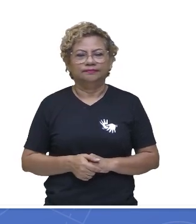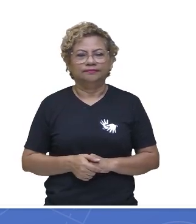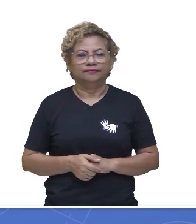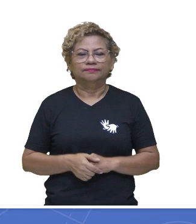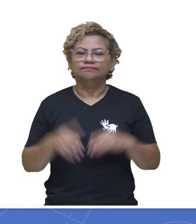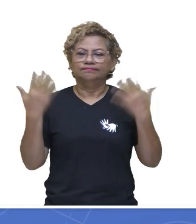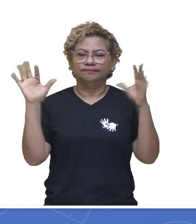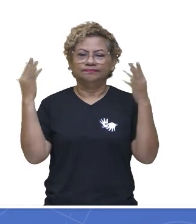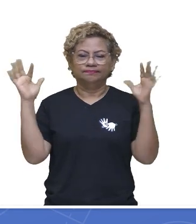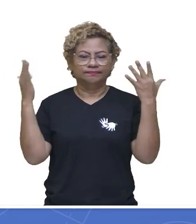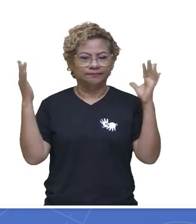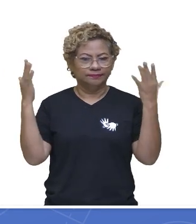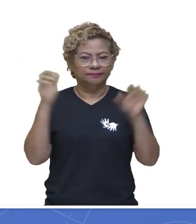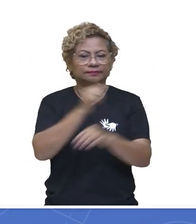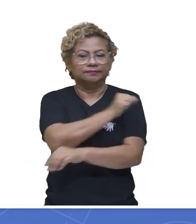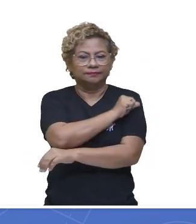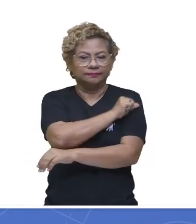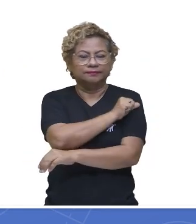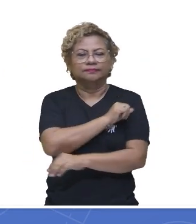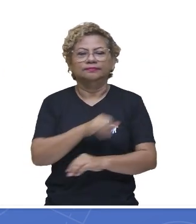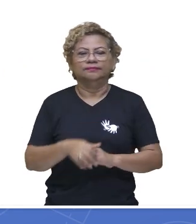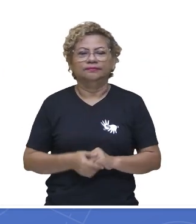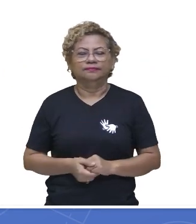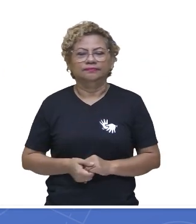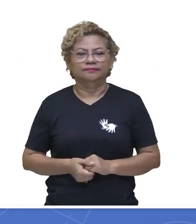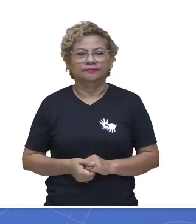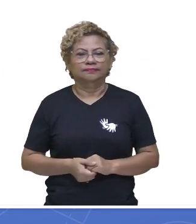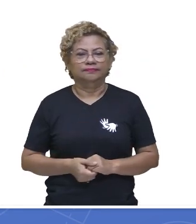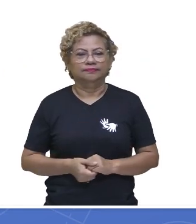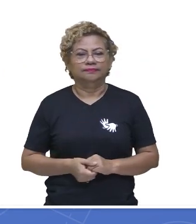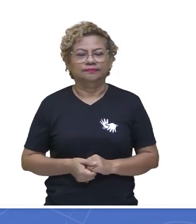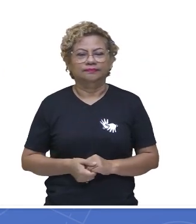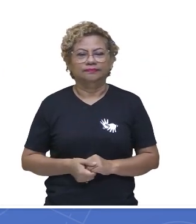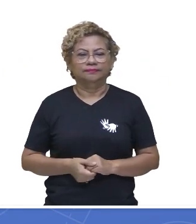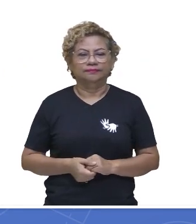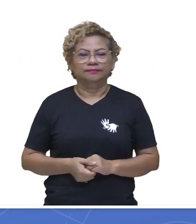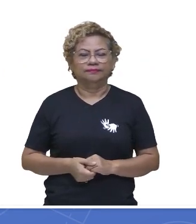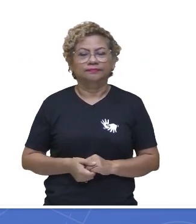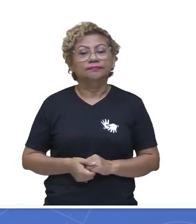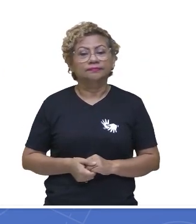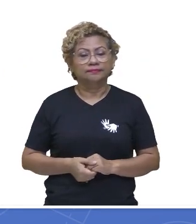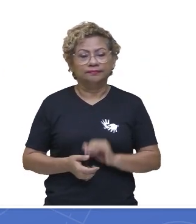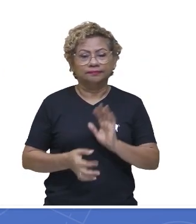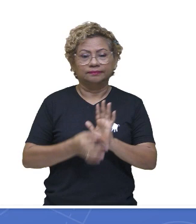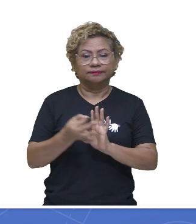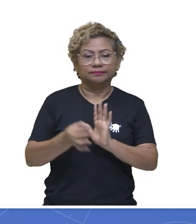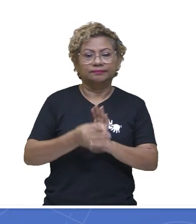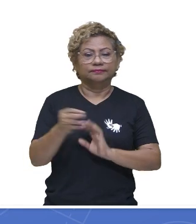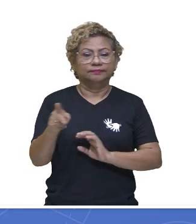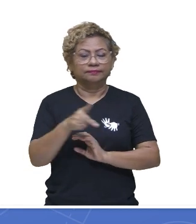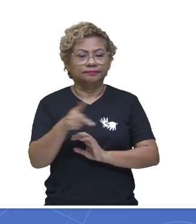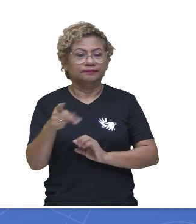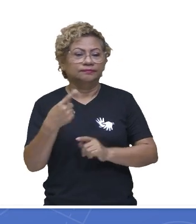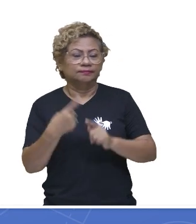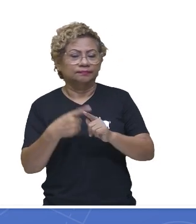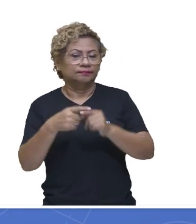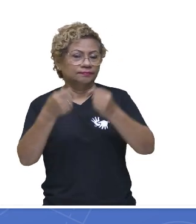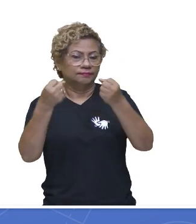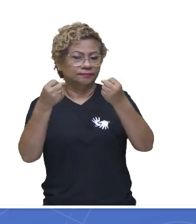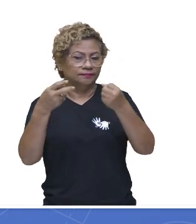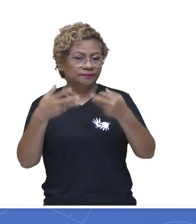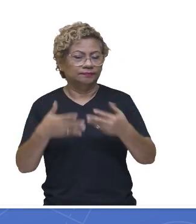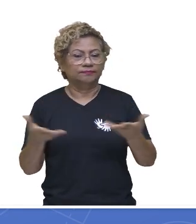elementos. Parabéns a todos, tá? Vamos agora para a questão. Aqui é o nosso comentário, né? Que eu acabei de explicar